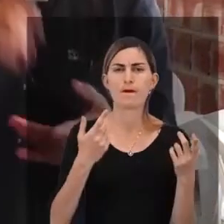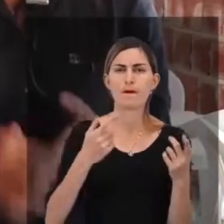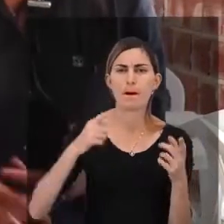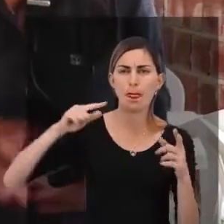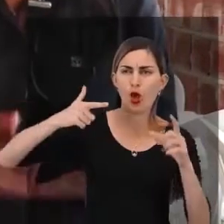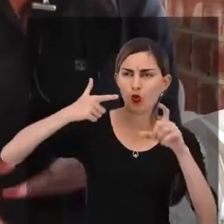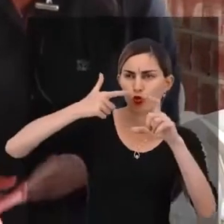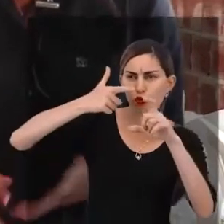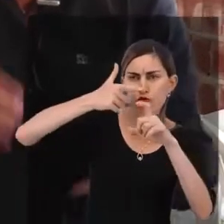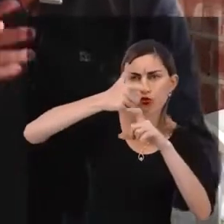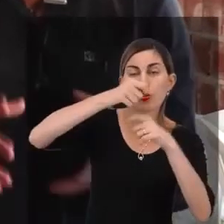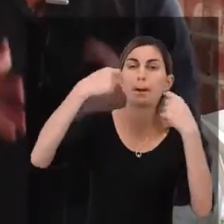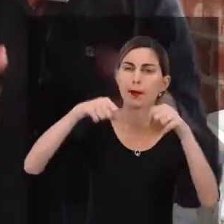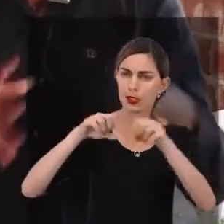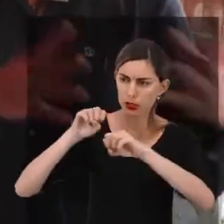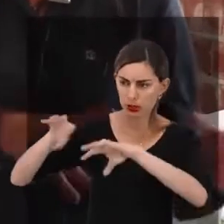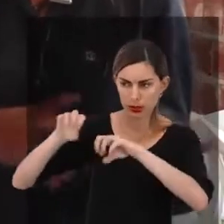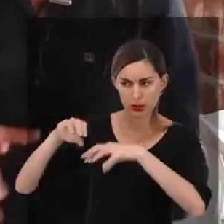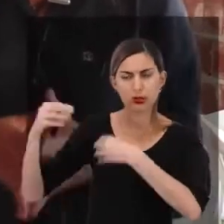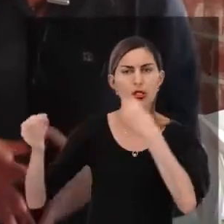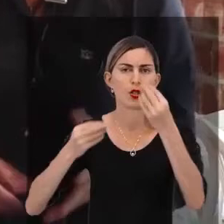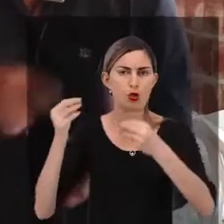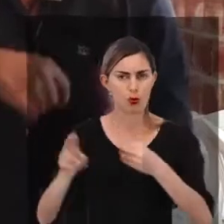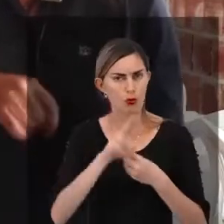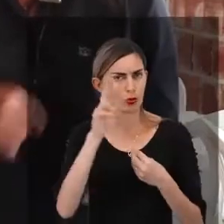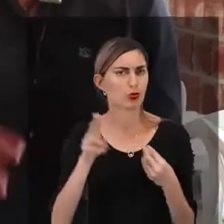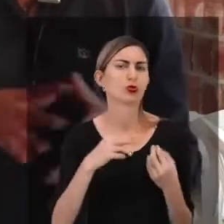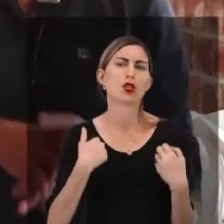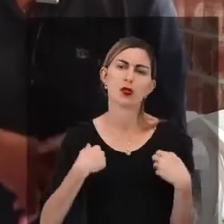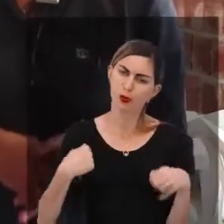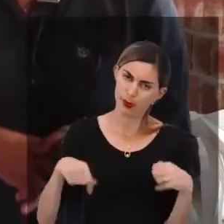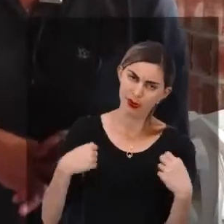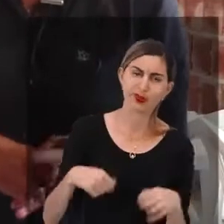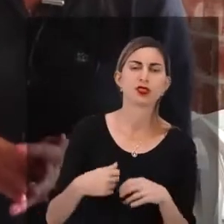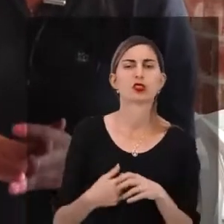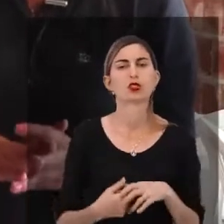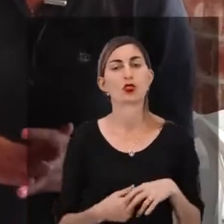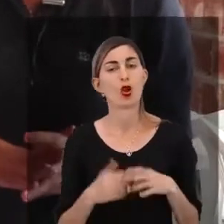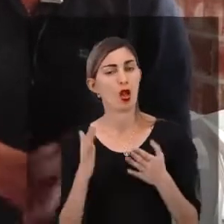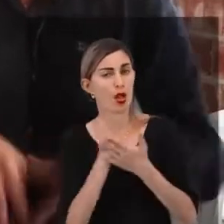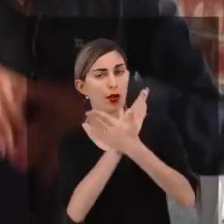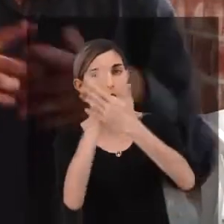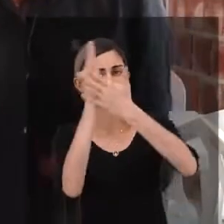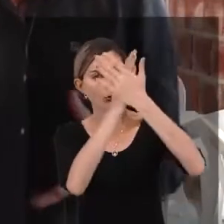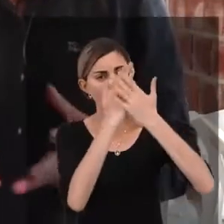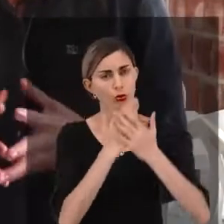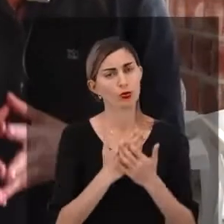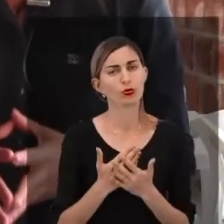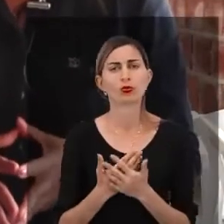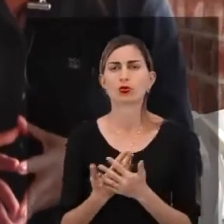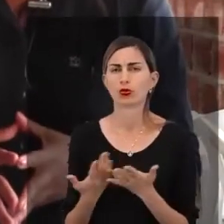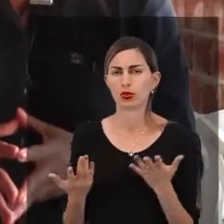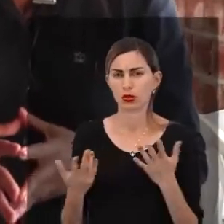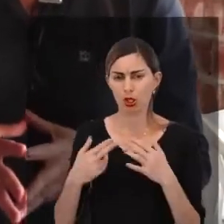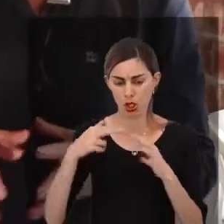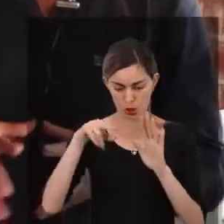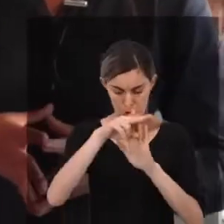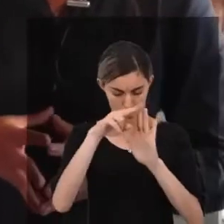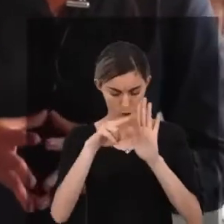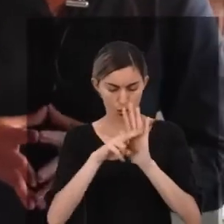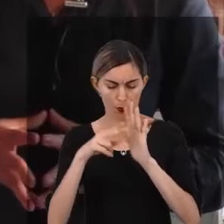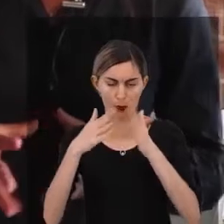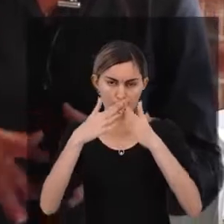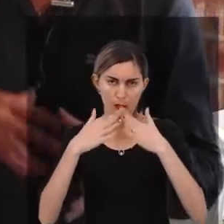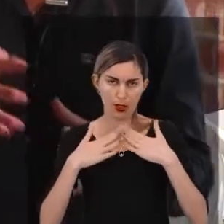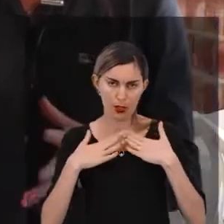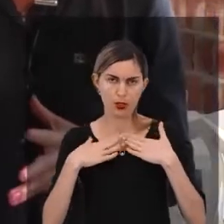martelete, até uma furadeira, a gente tem que instruir o funcionário e ter uma ordem de serviço para isso. Alguns serviços, né, que a